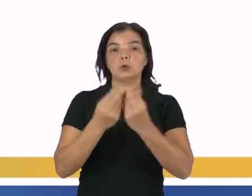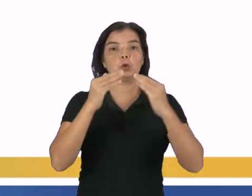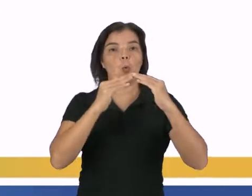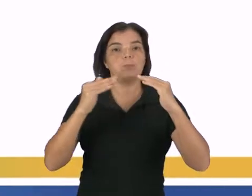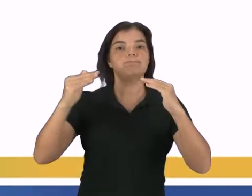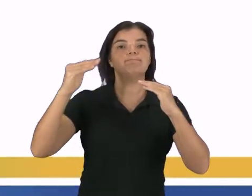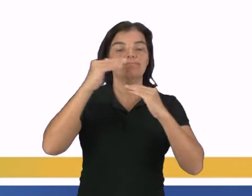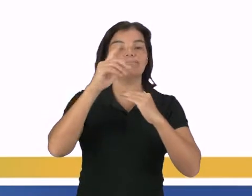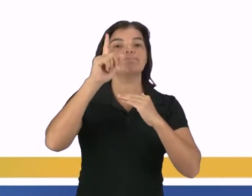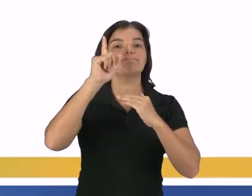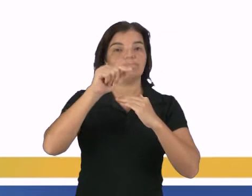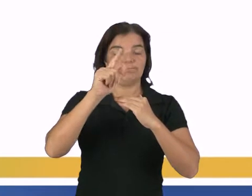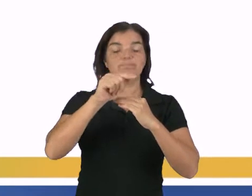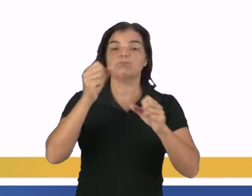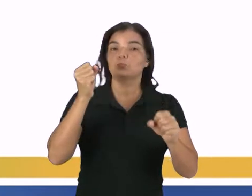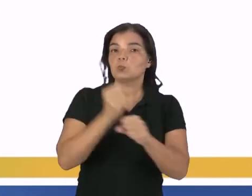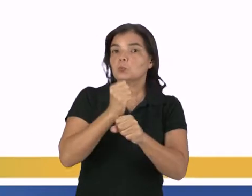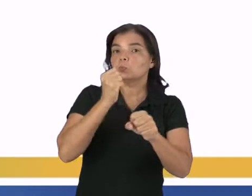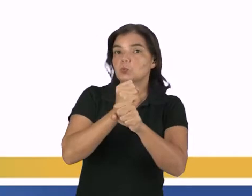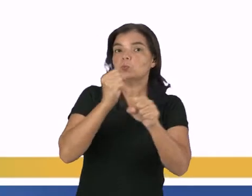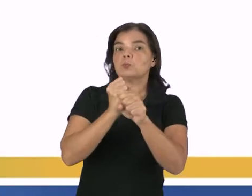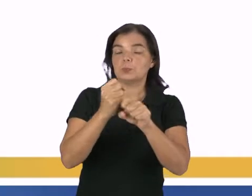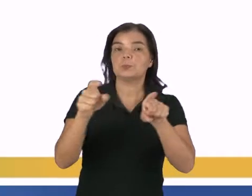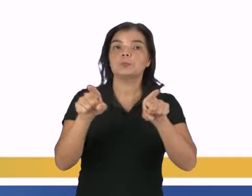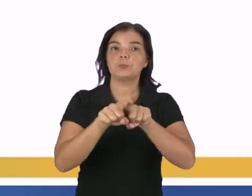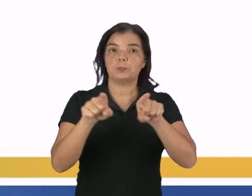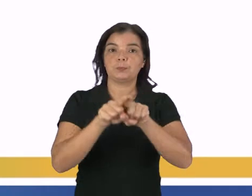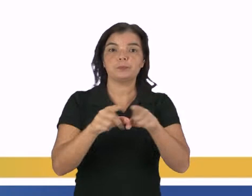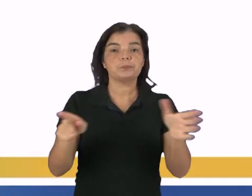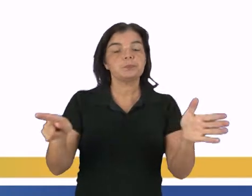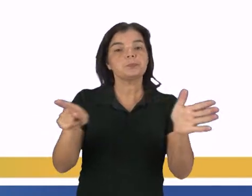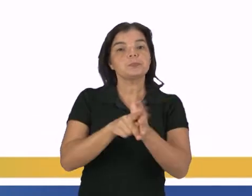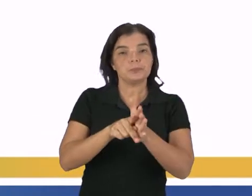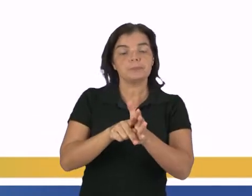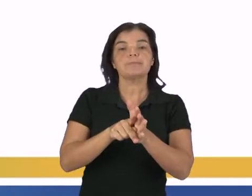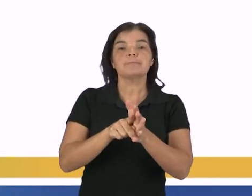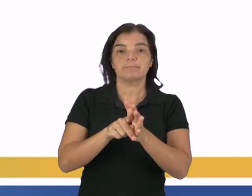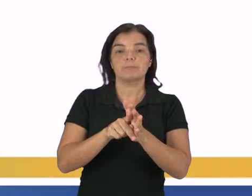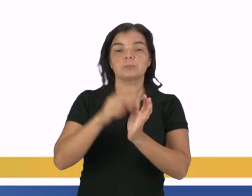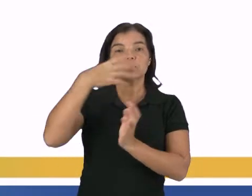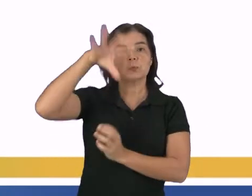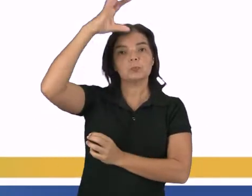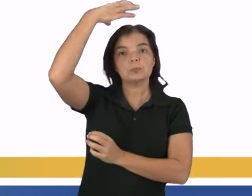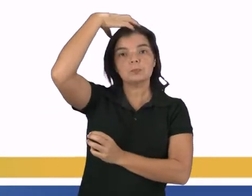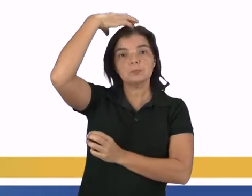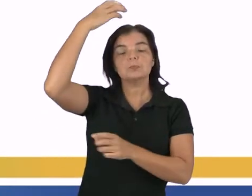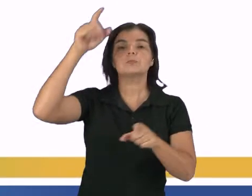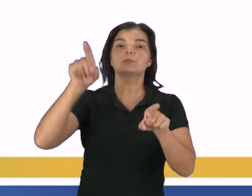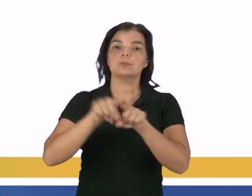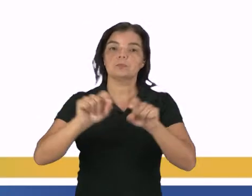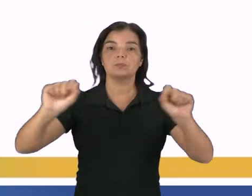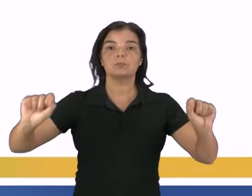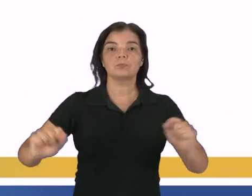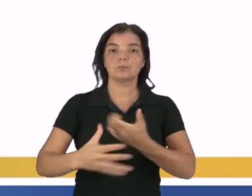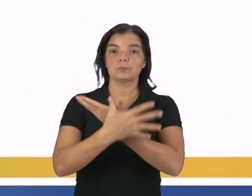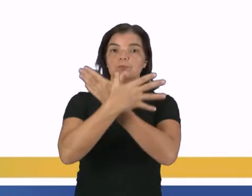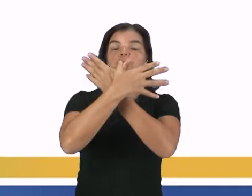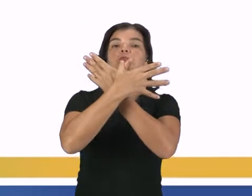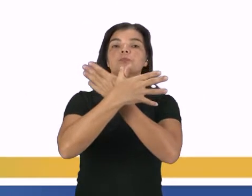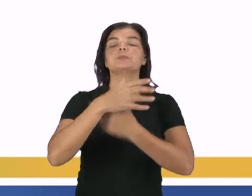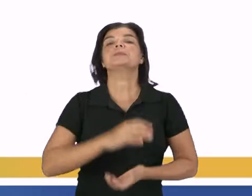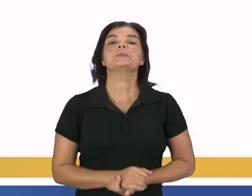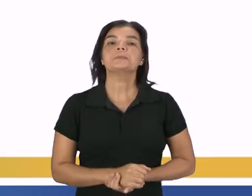Maior, que é um templo que faz parte desse Império Azteca,